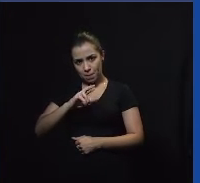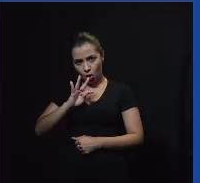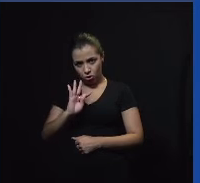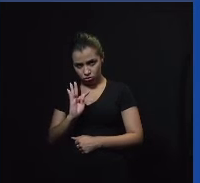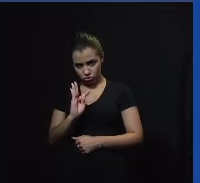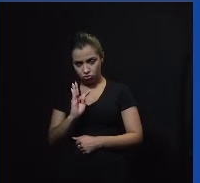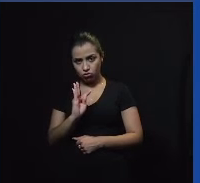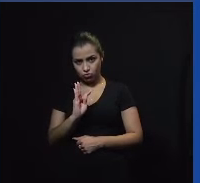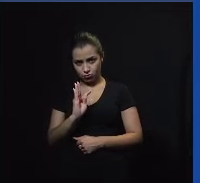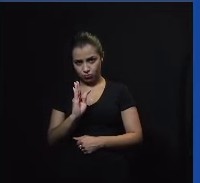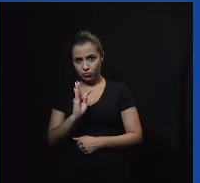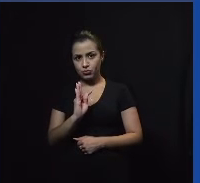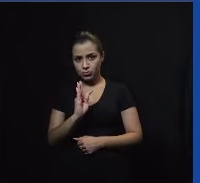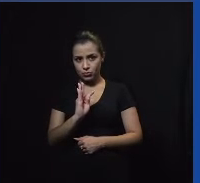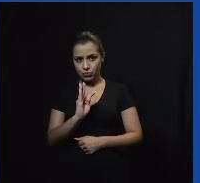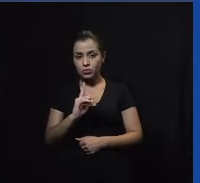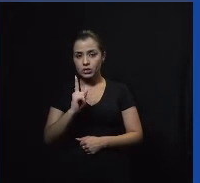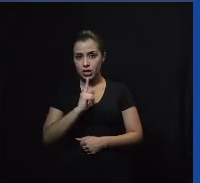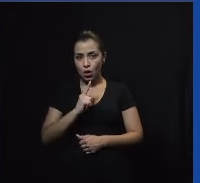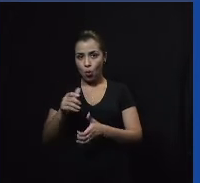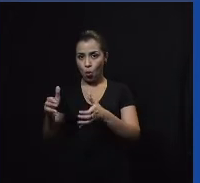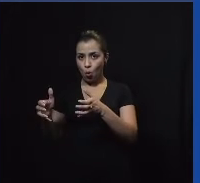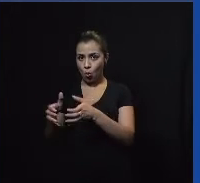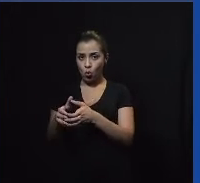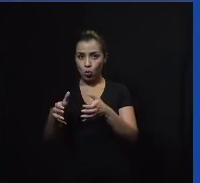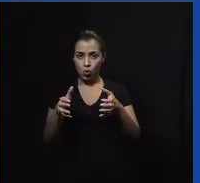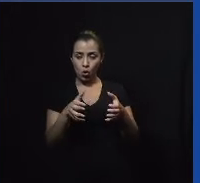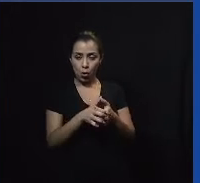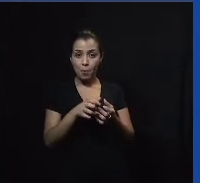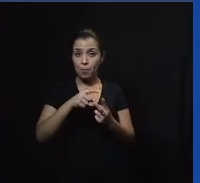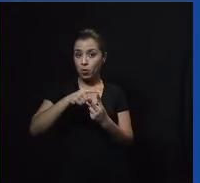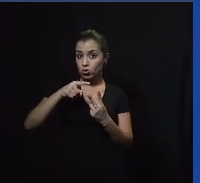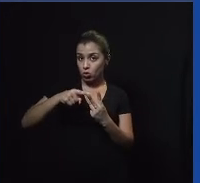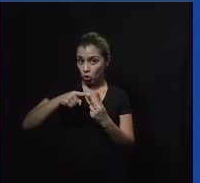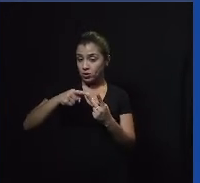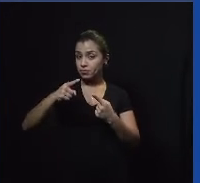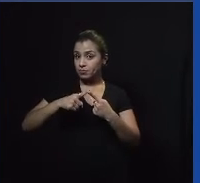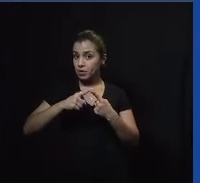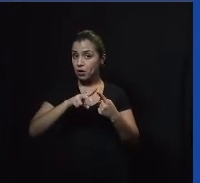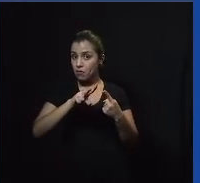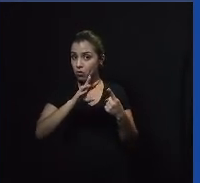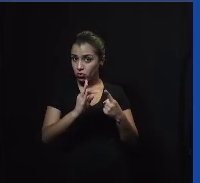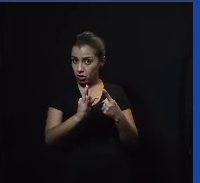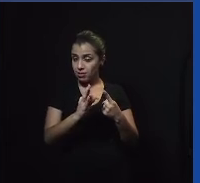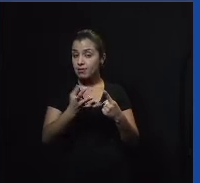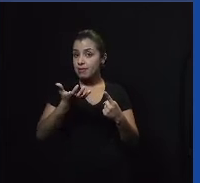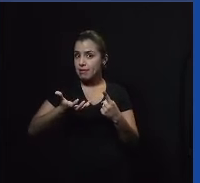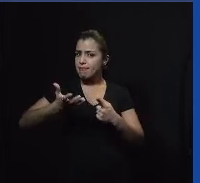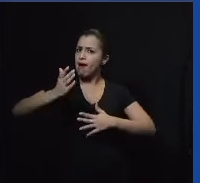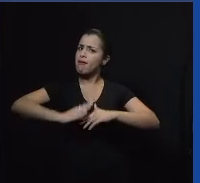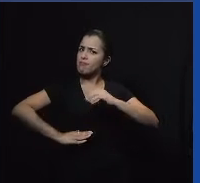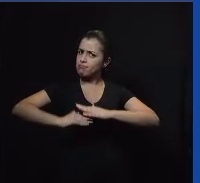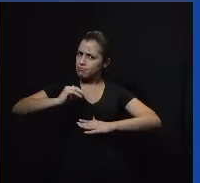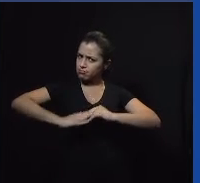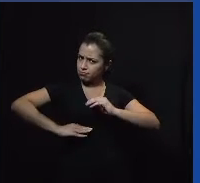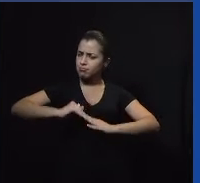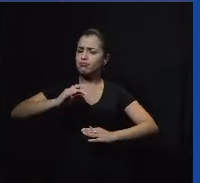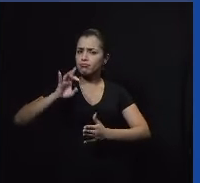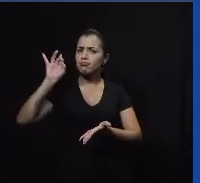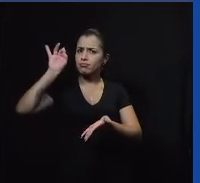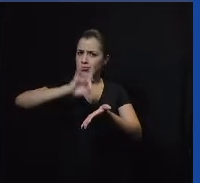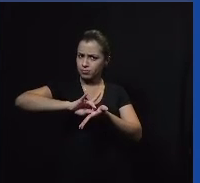conseguiram identificar dois grupos. Um grupo de cidadãos de Votorantim que estavam a fim de pôr a mão na massa junto com eles